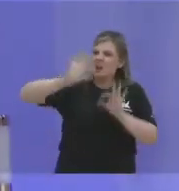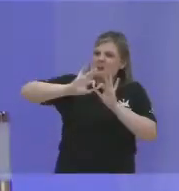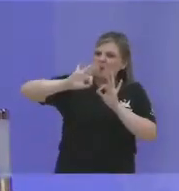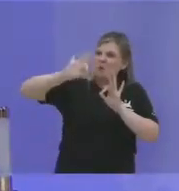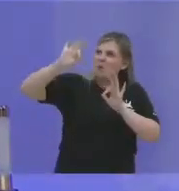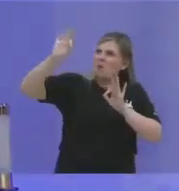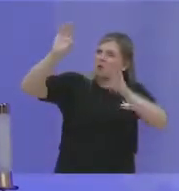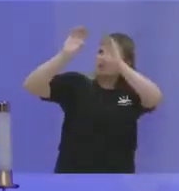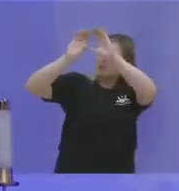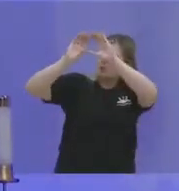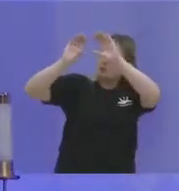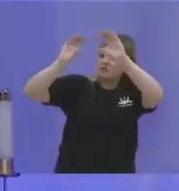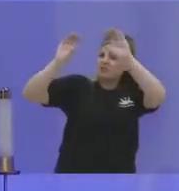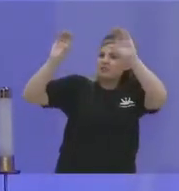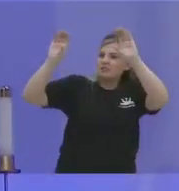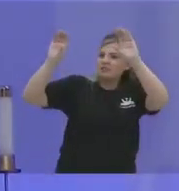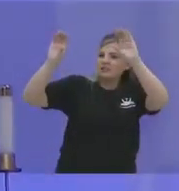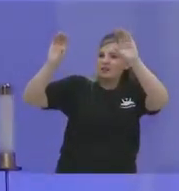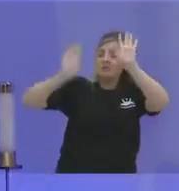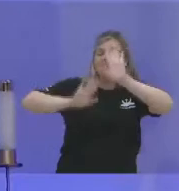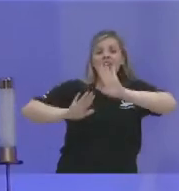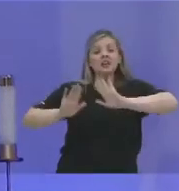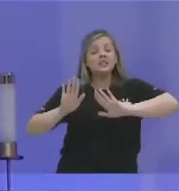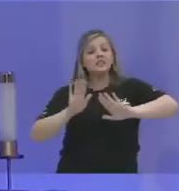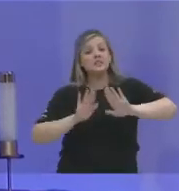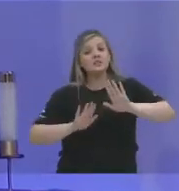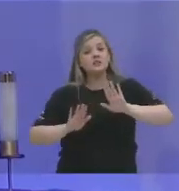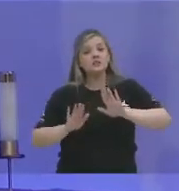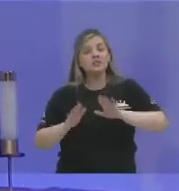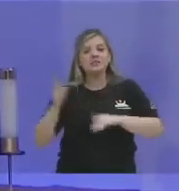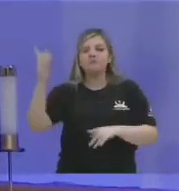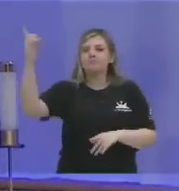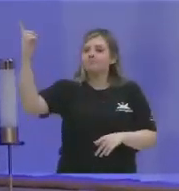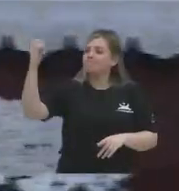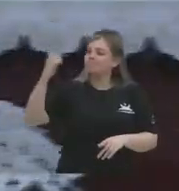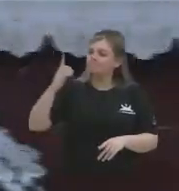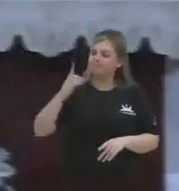céu e de vez em quando Ele vem fazer alguma coisa